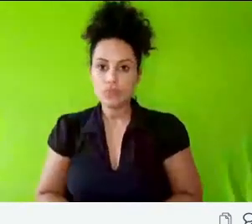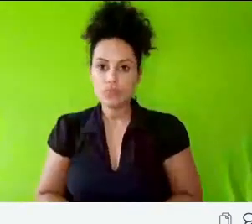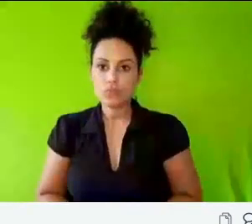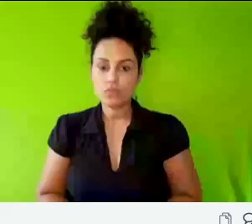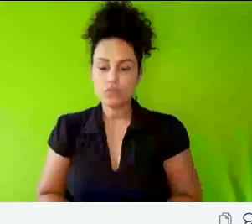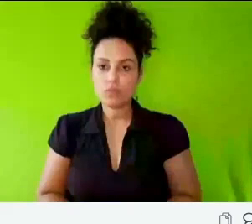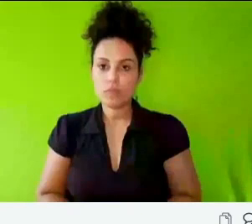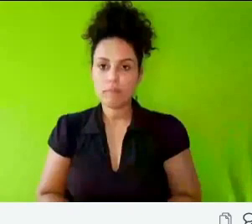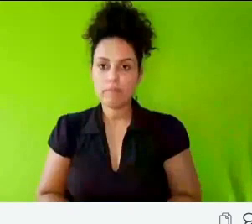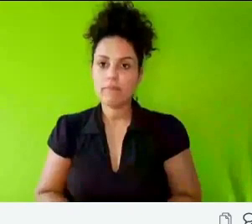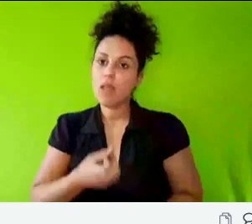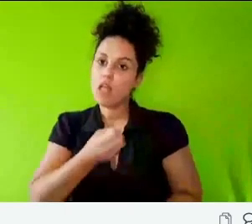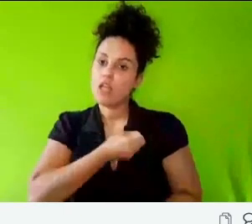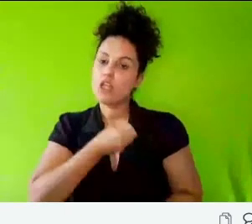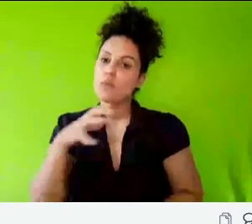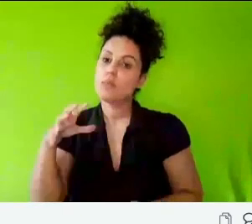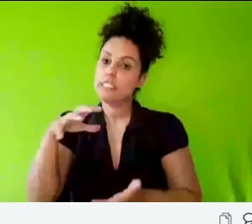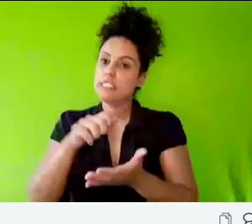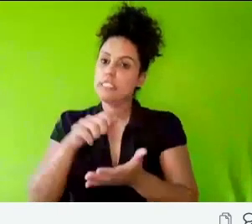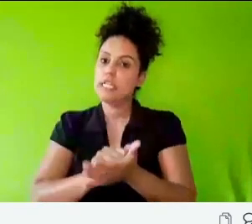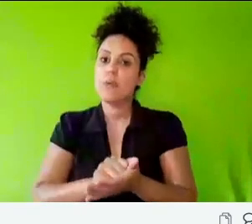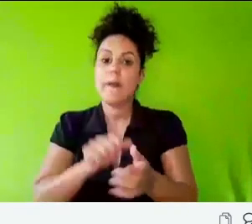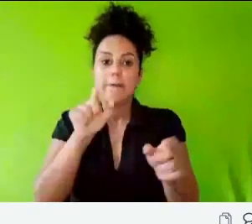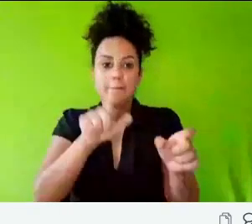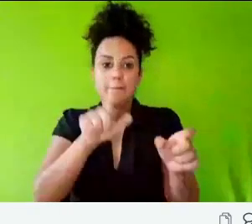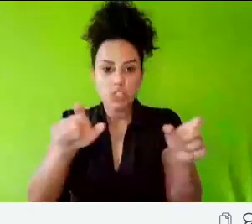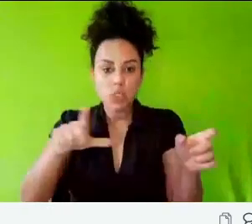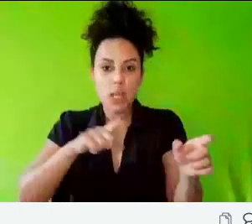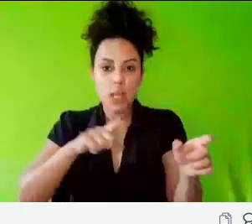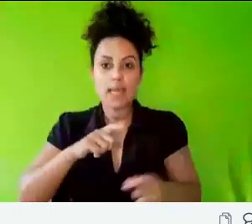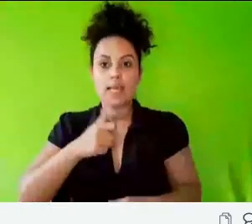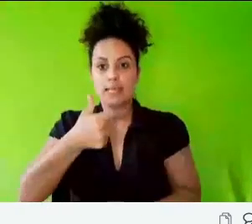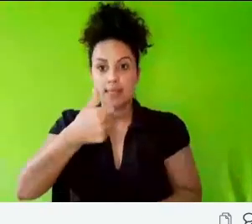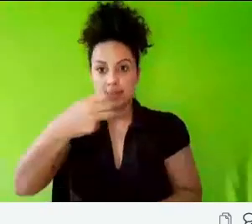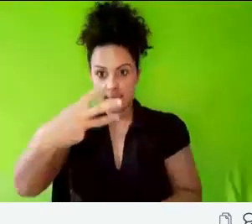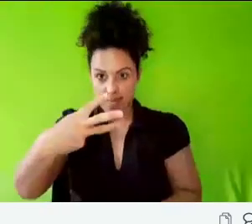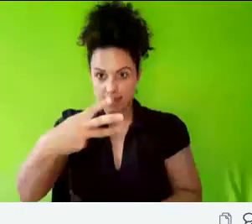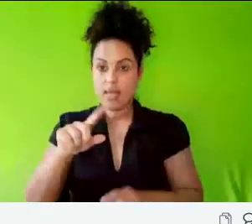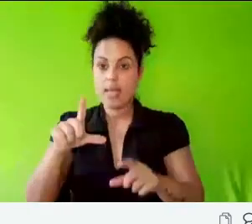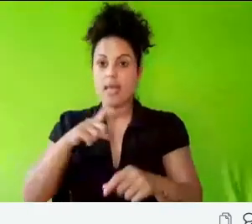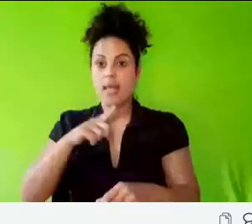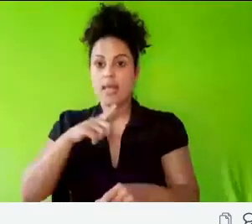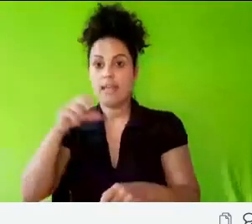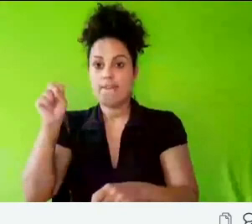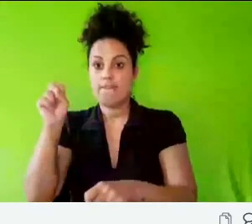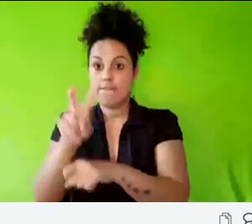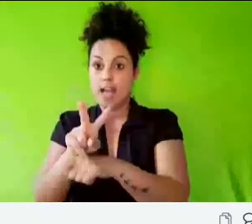Número de inscritos. 13, número de vagas 8.